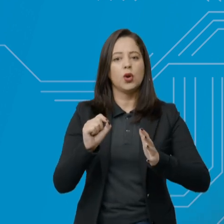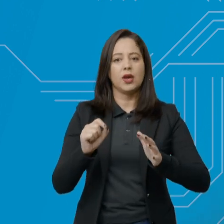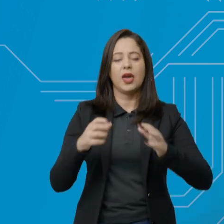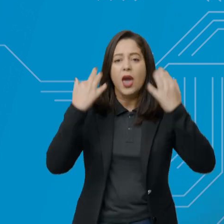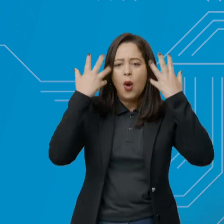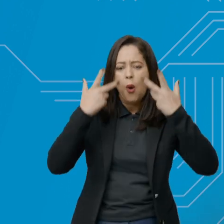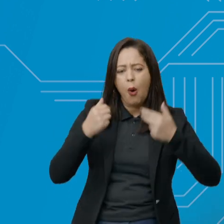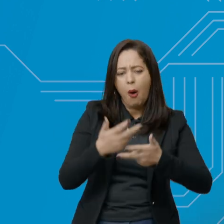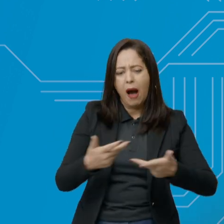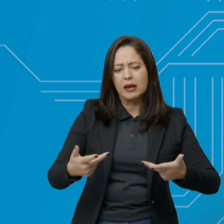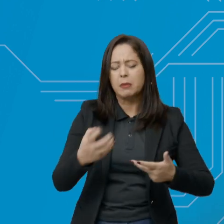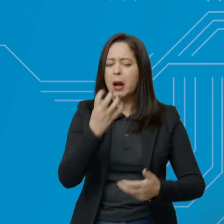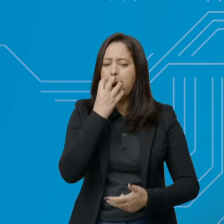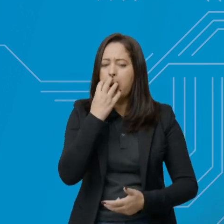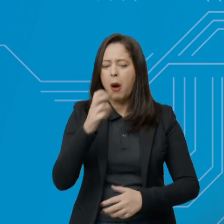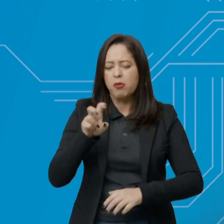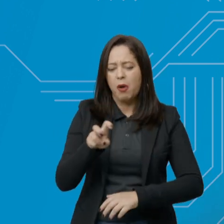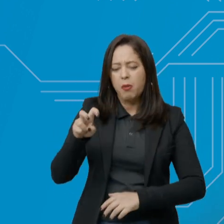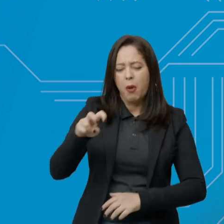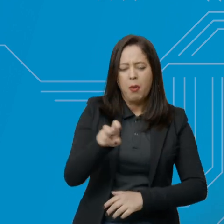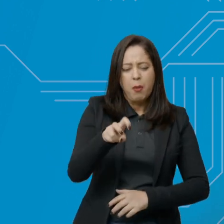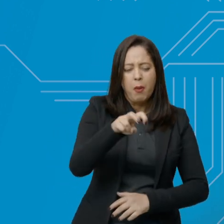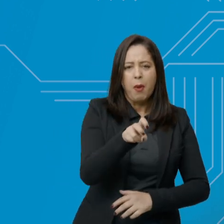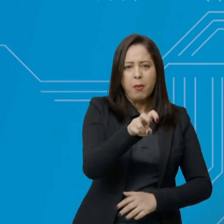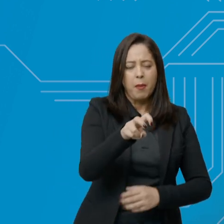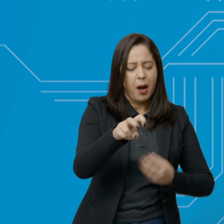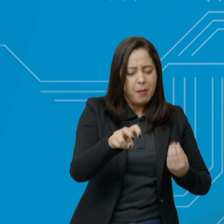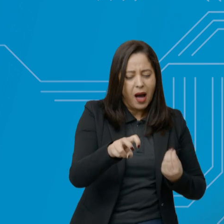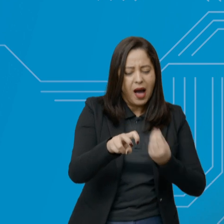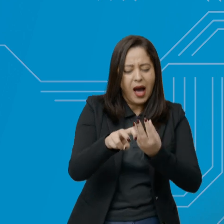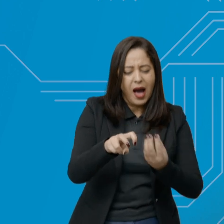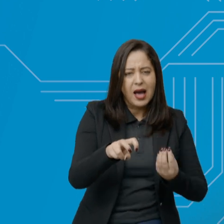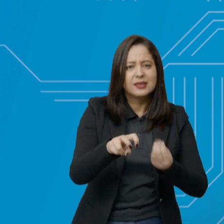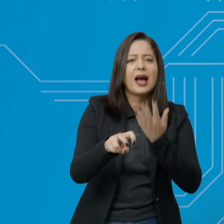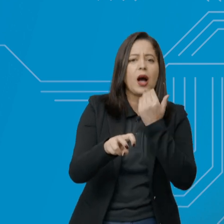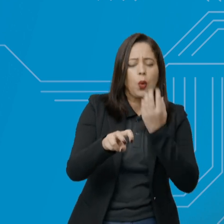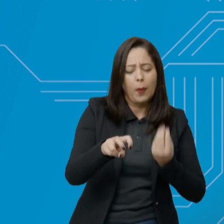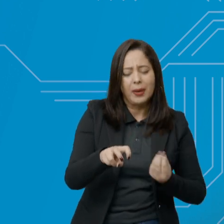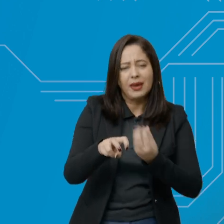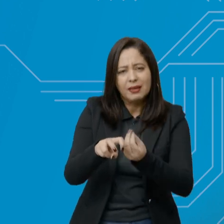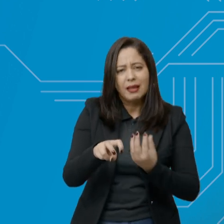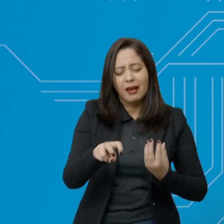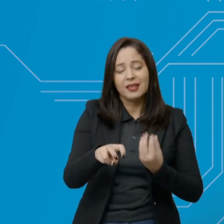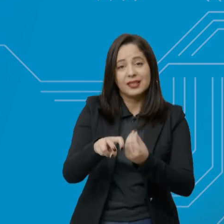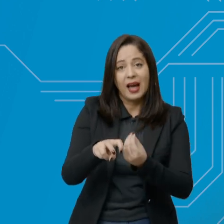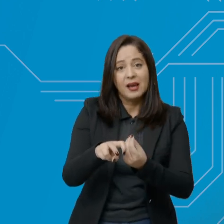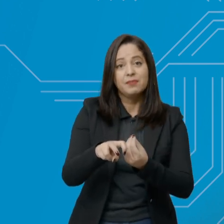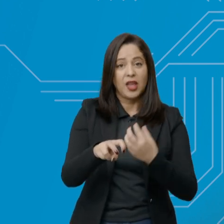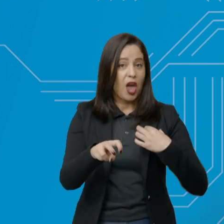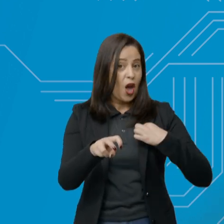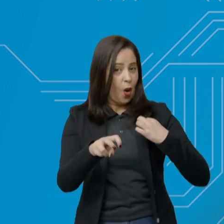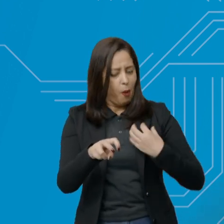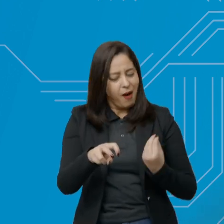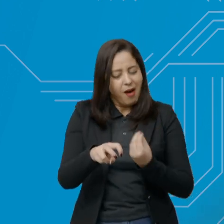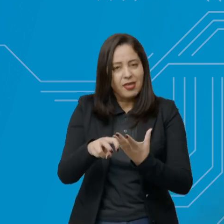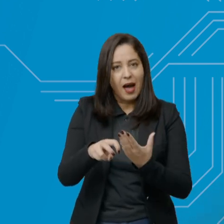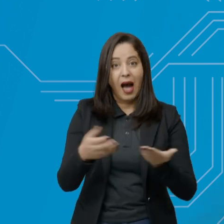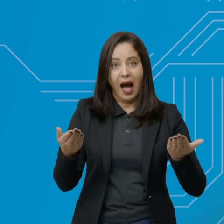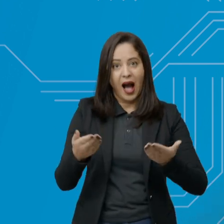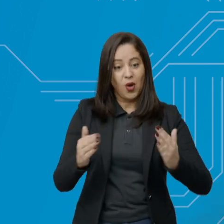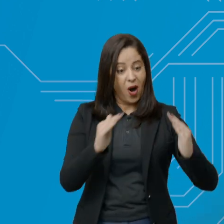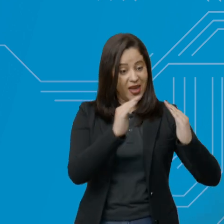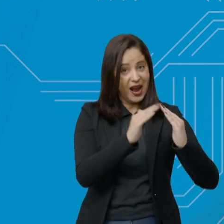aqueles animalzinhos que vivem nas ruas, mas que os moradores acabam ajudando de forma voluntária, com alimentação e